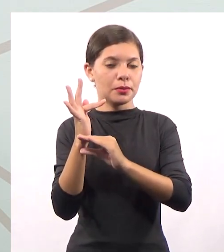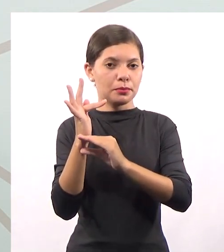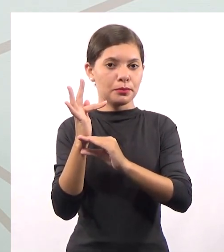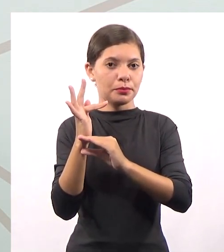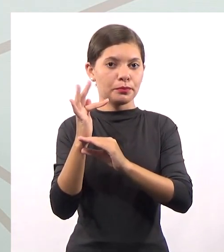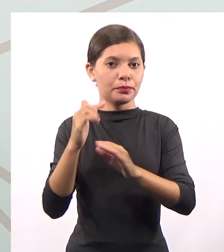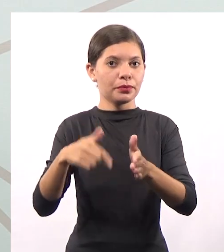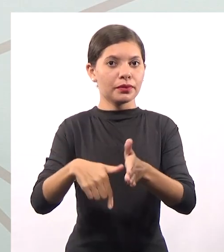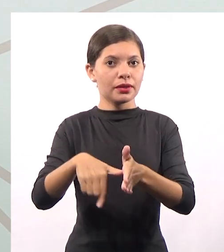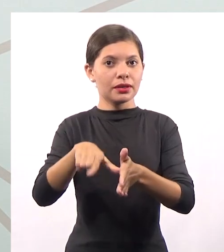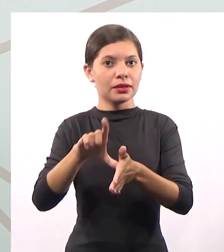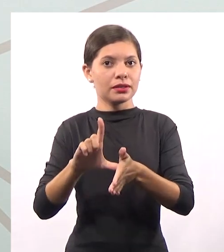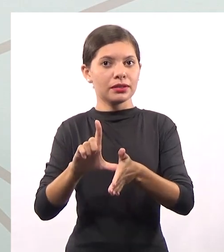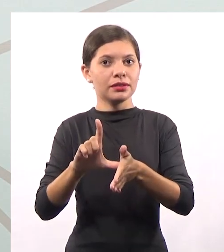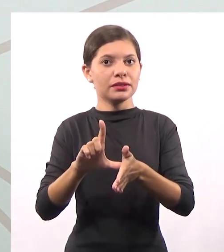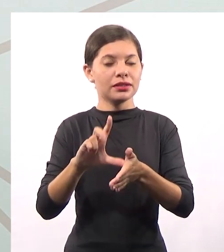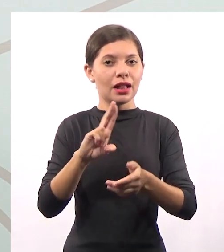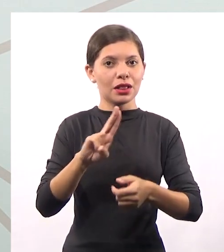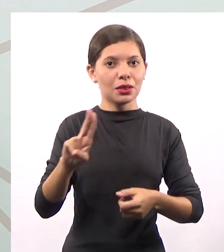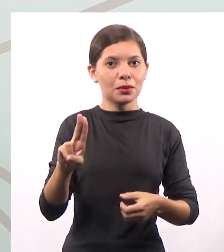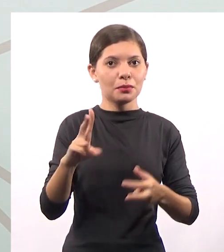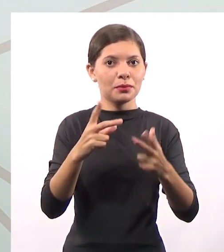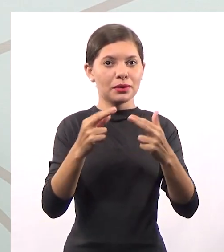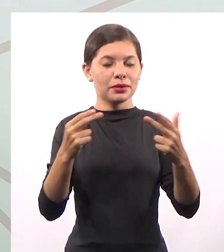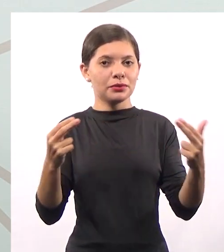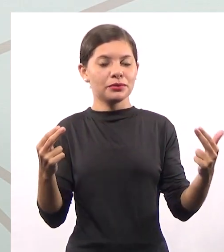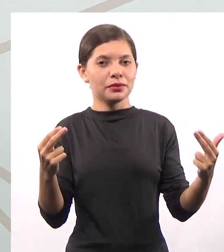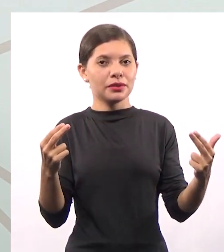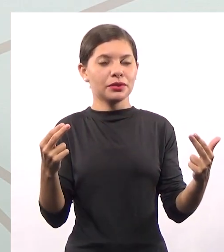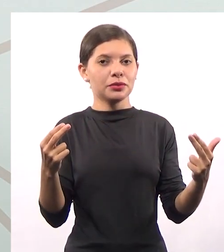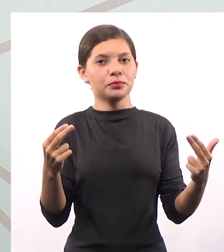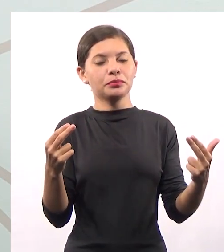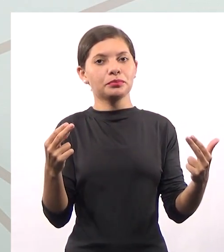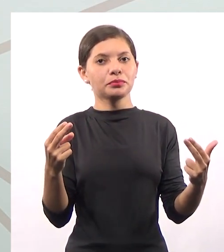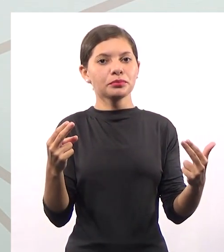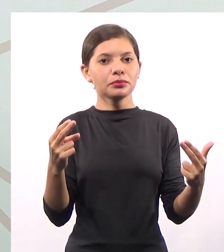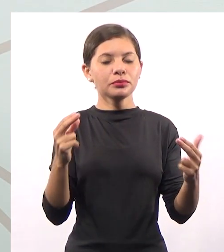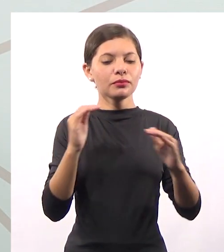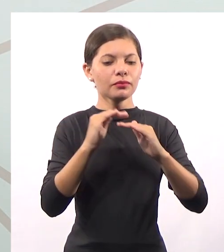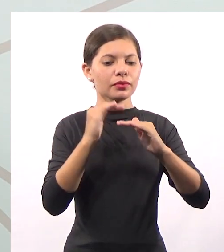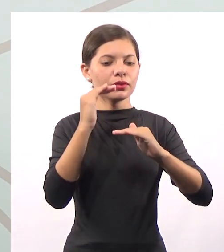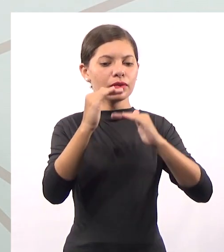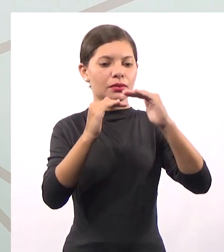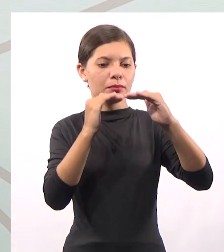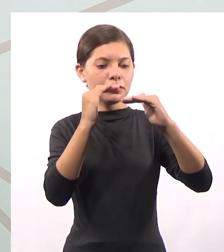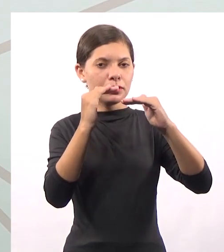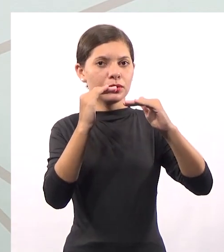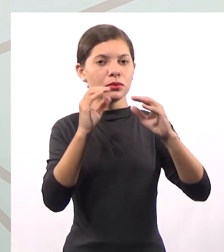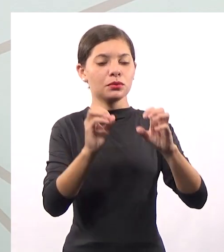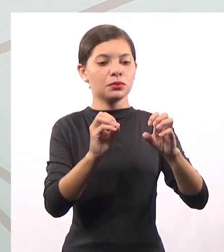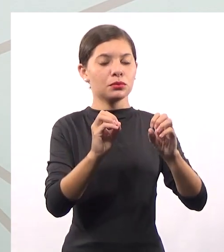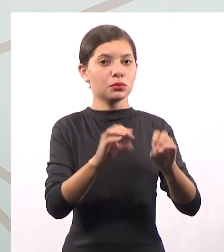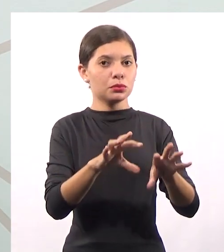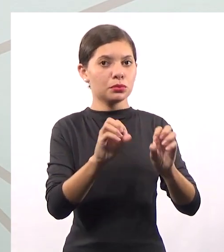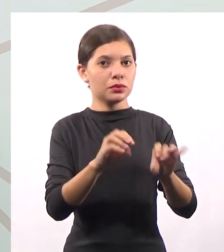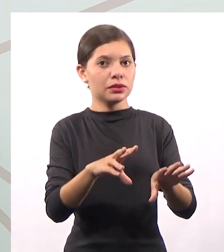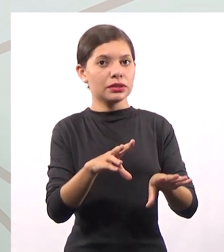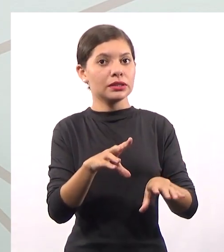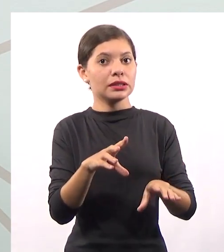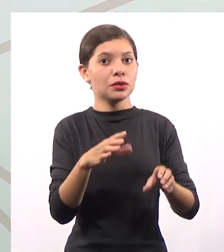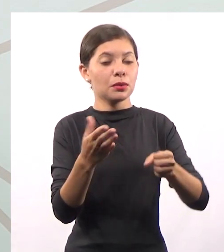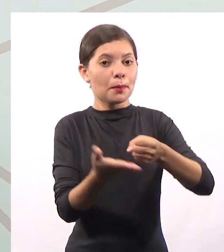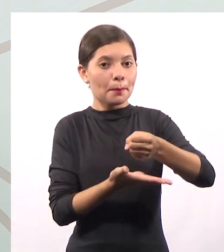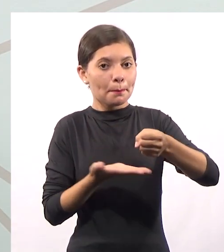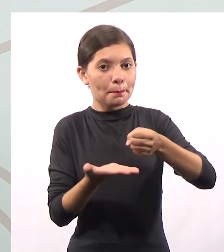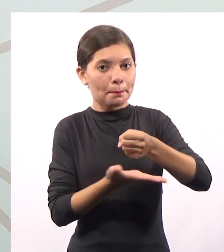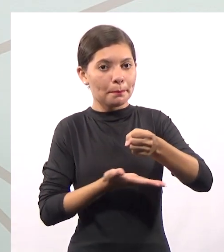da Educação Básica, que antigamente era Fundef, era Fundo de Desenvolvimento do Ensino Fundamental, e aí passou agora a Fundo de